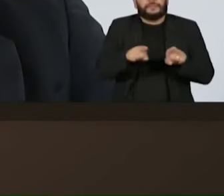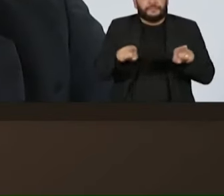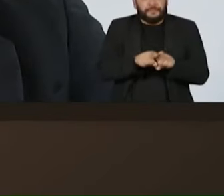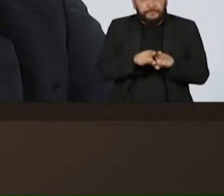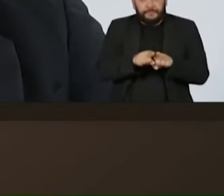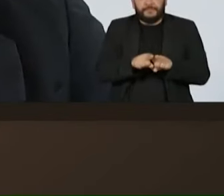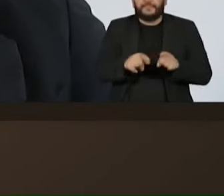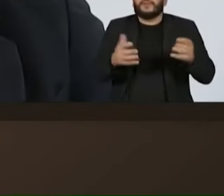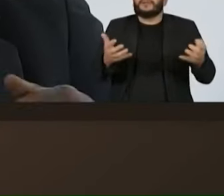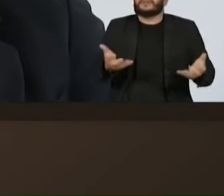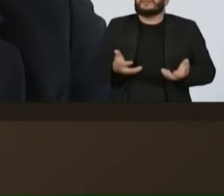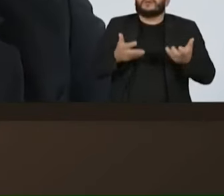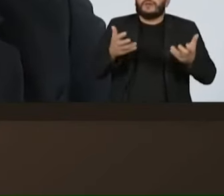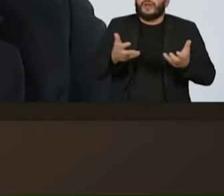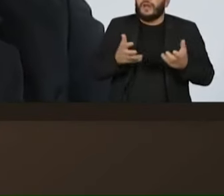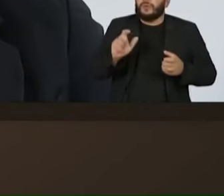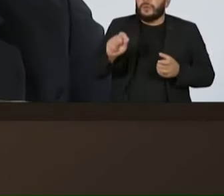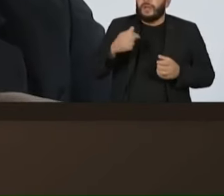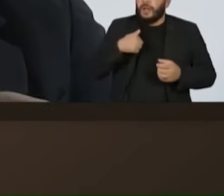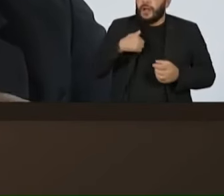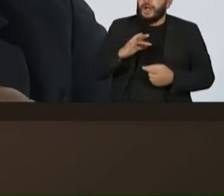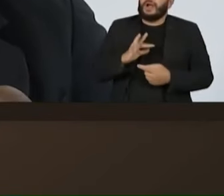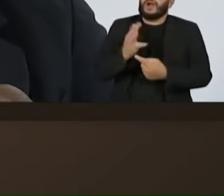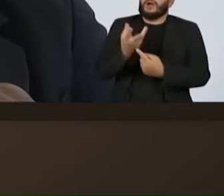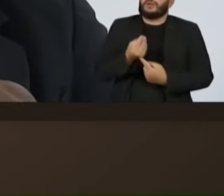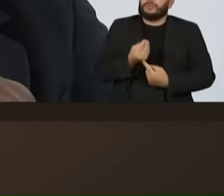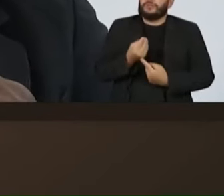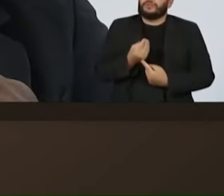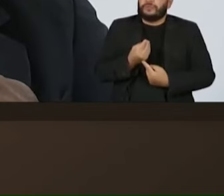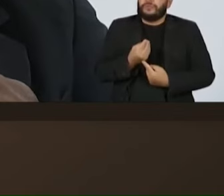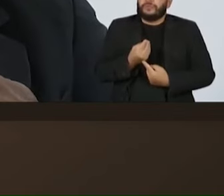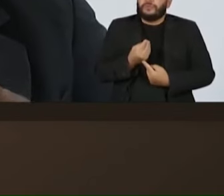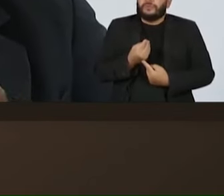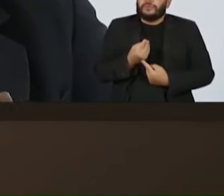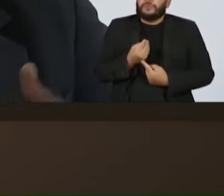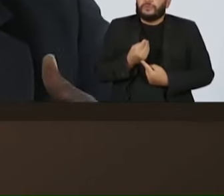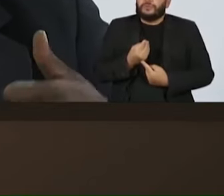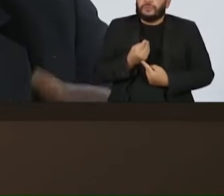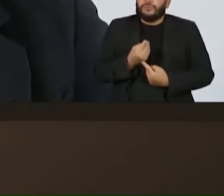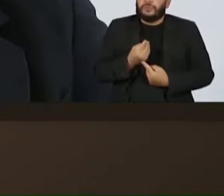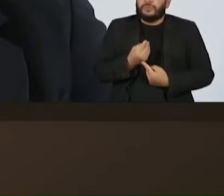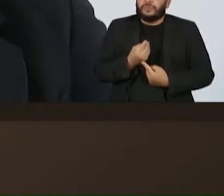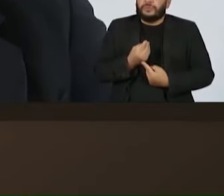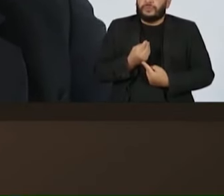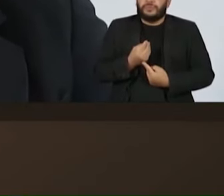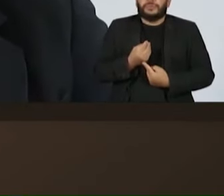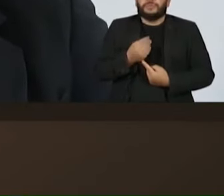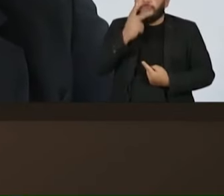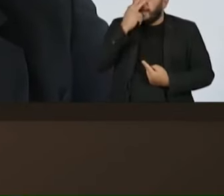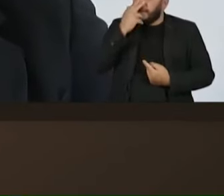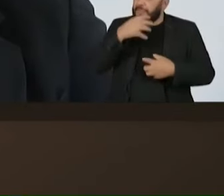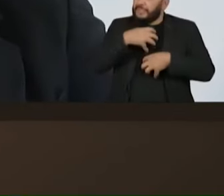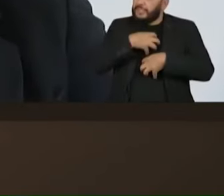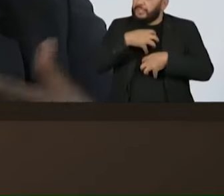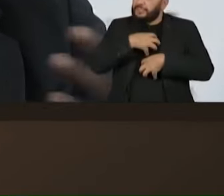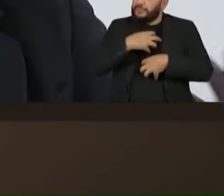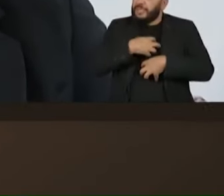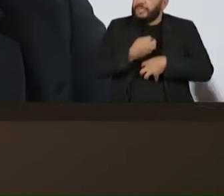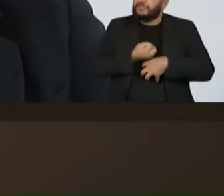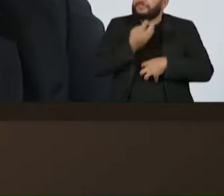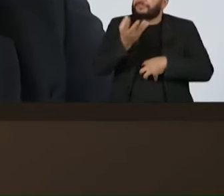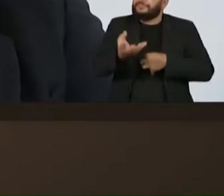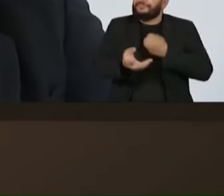Eu queria fazer arte para não só expressar os meus sentimentos, mas os sentimentos do